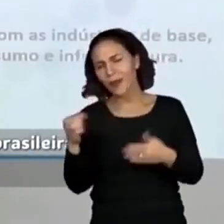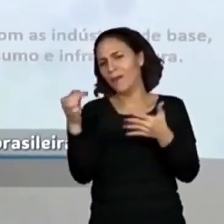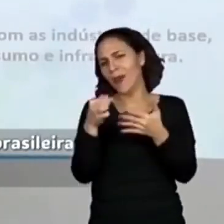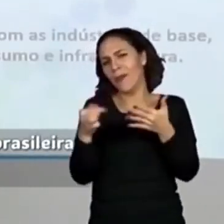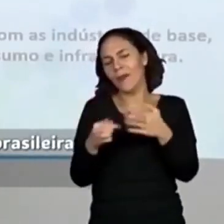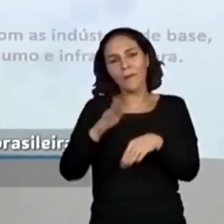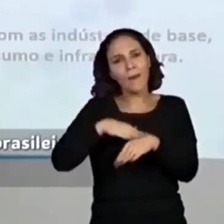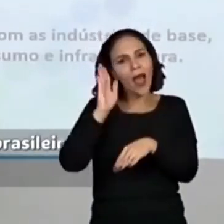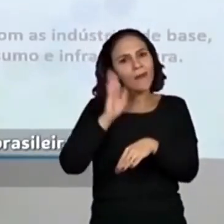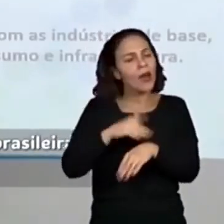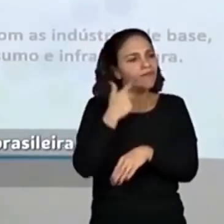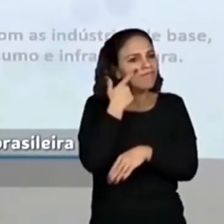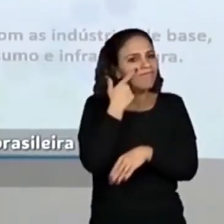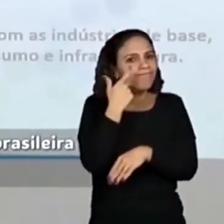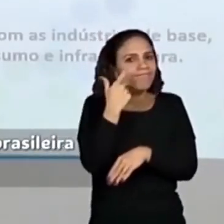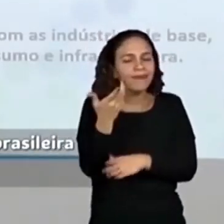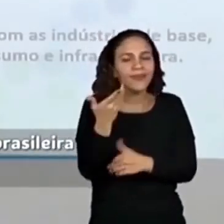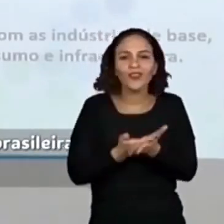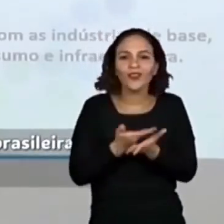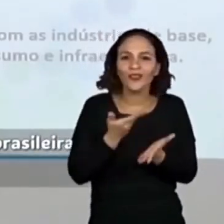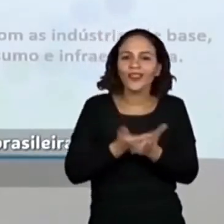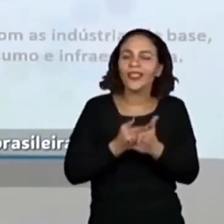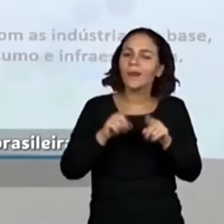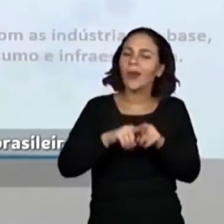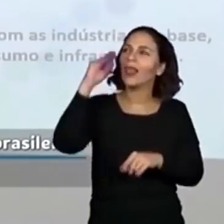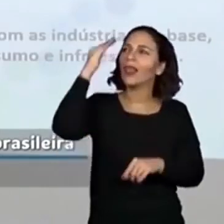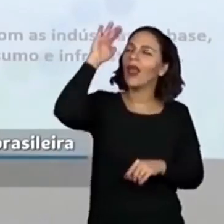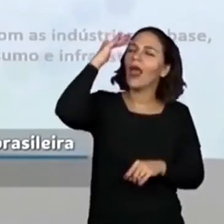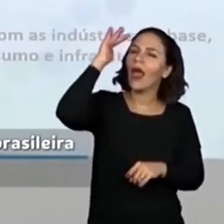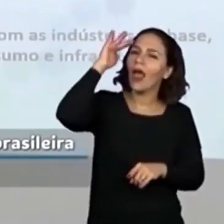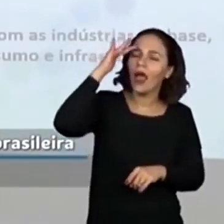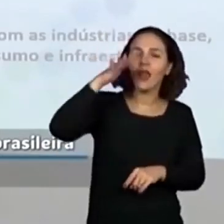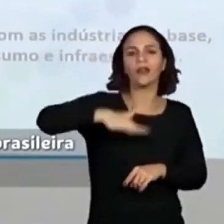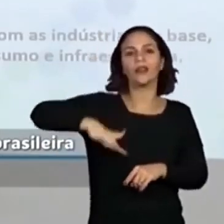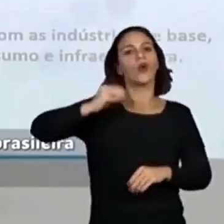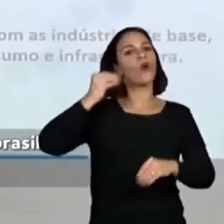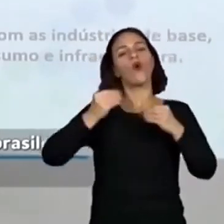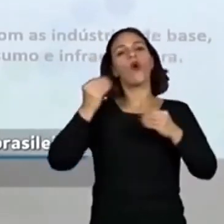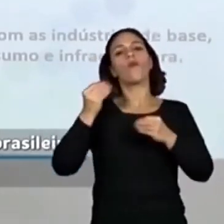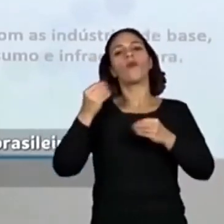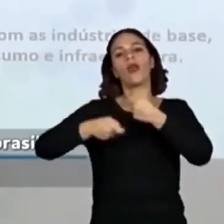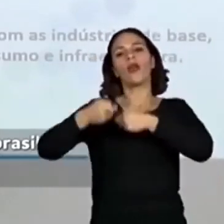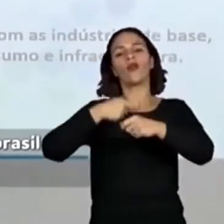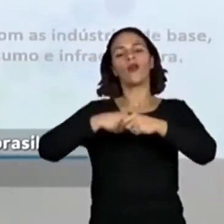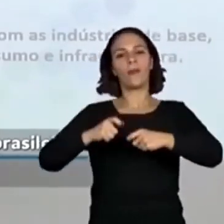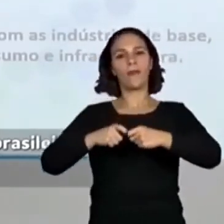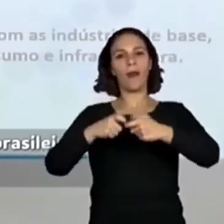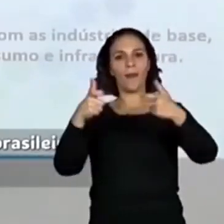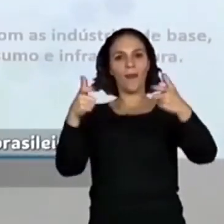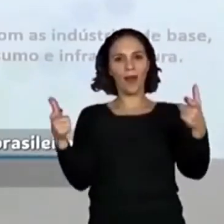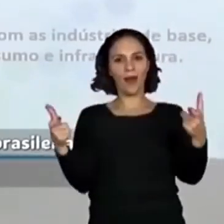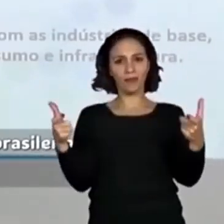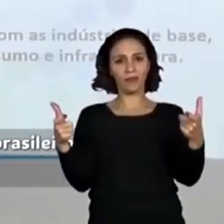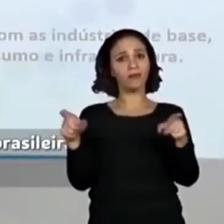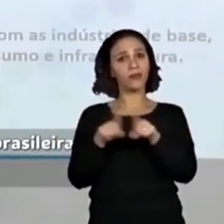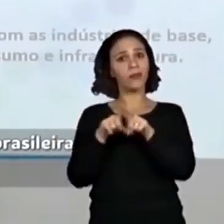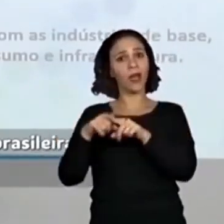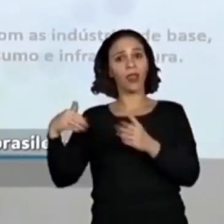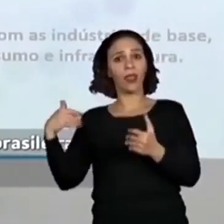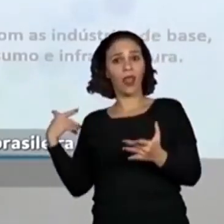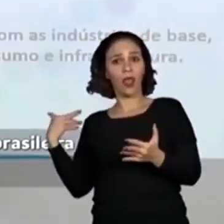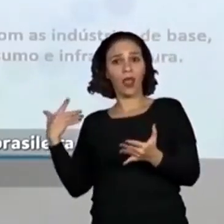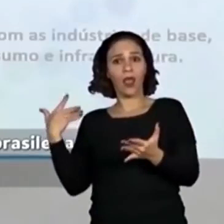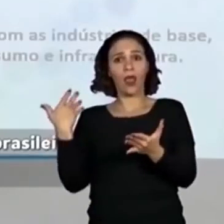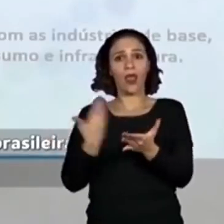coisa interessante para a gente estudar e compreender, né, todo o crescimento econômico do Brasil, inclusive até chegar